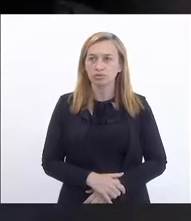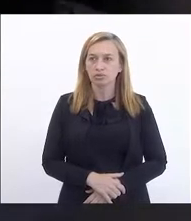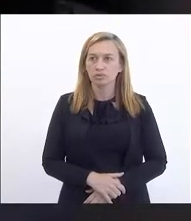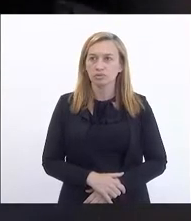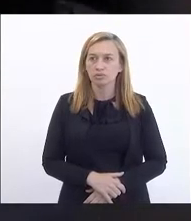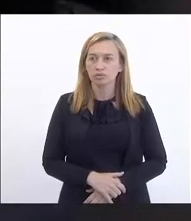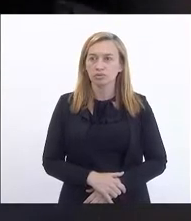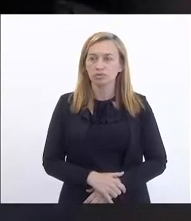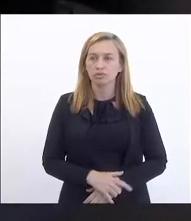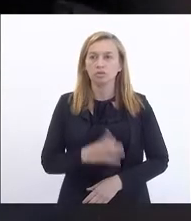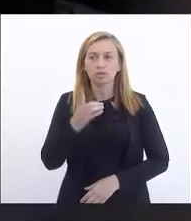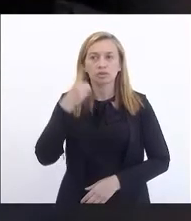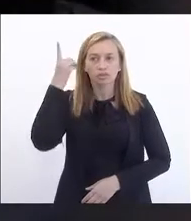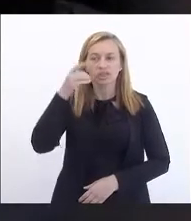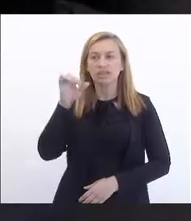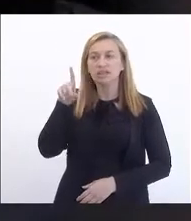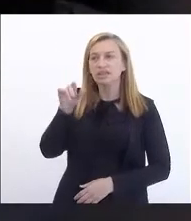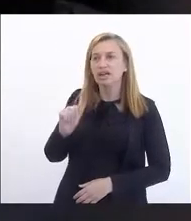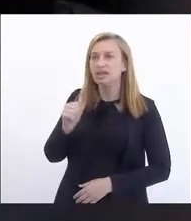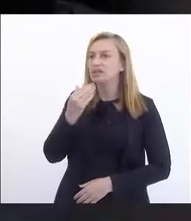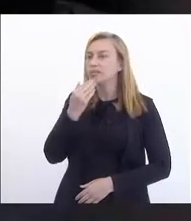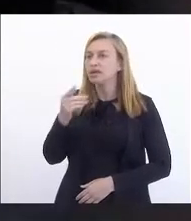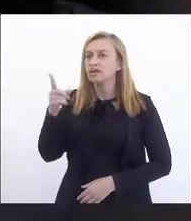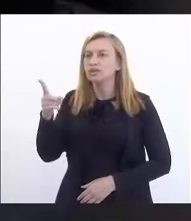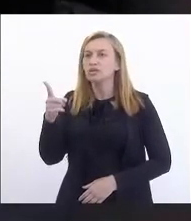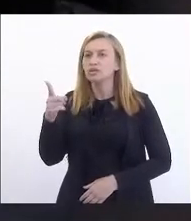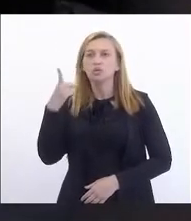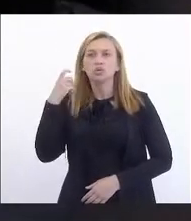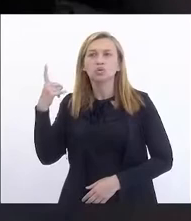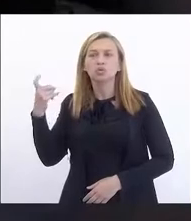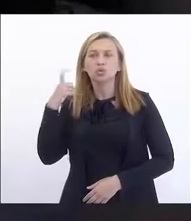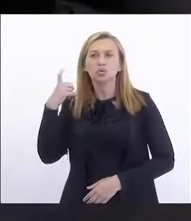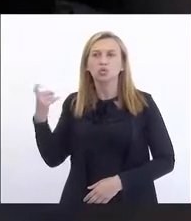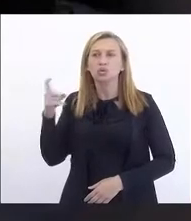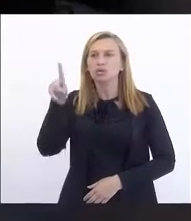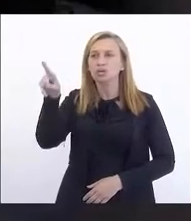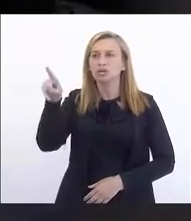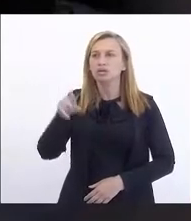Deputada Célia Jordão, por gentileza, o som está aberto.